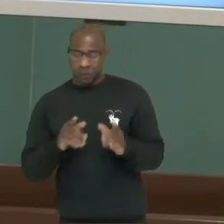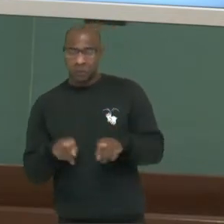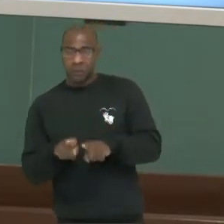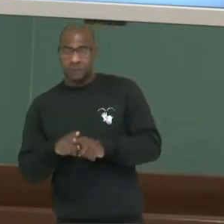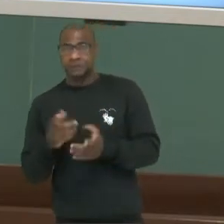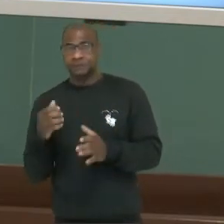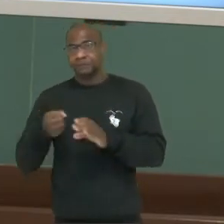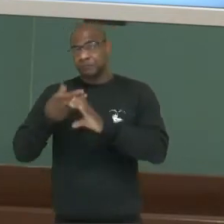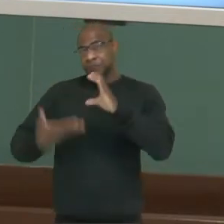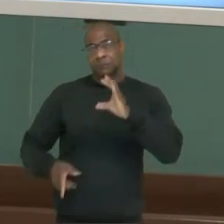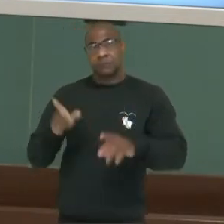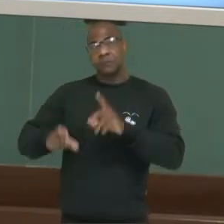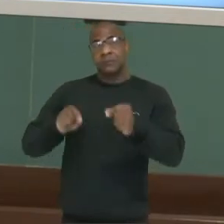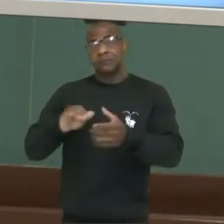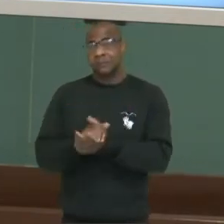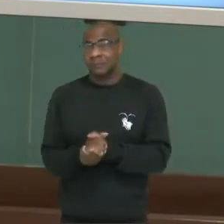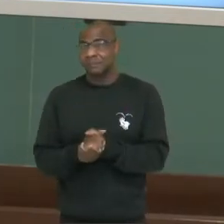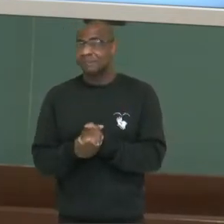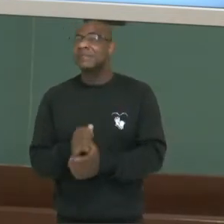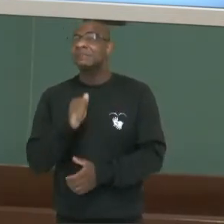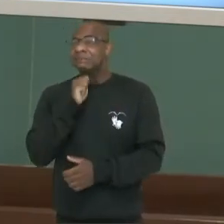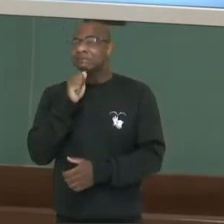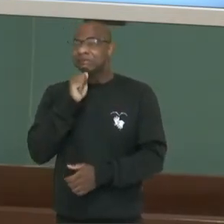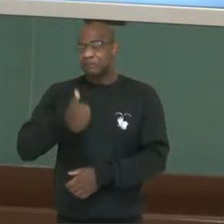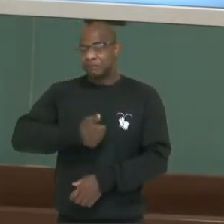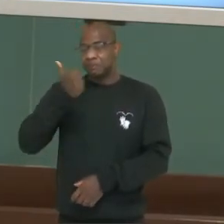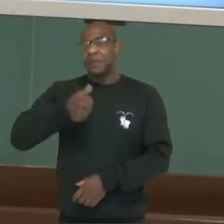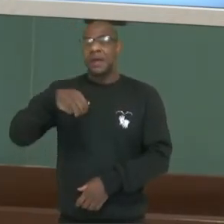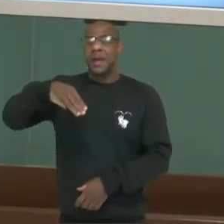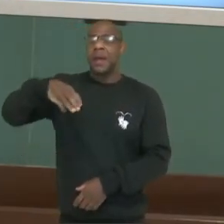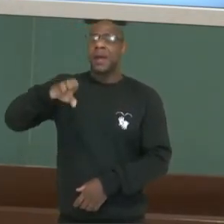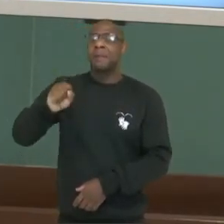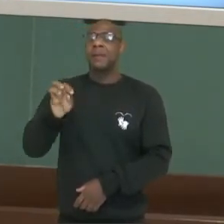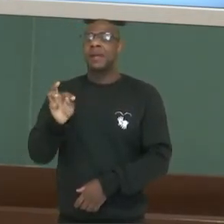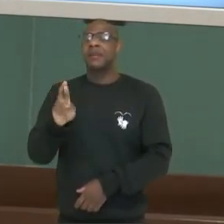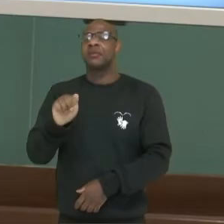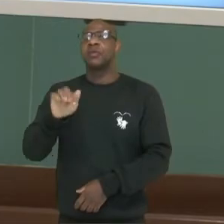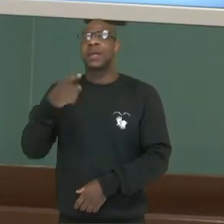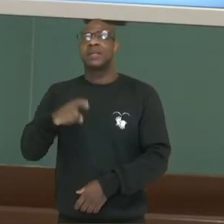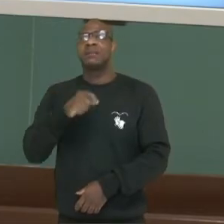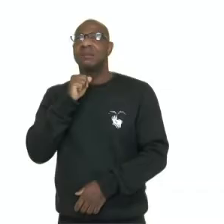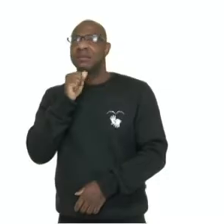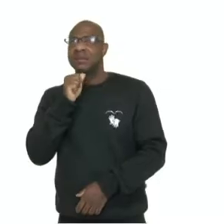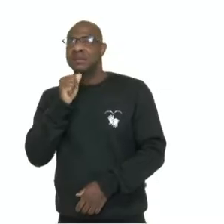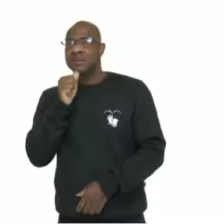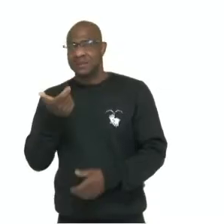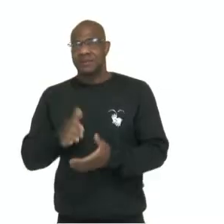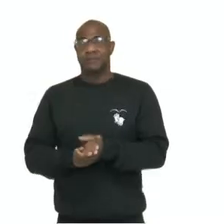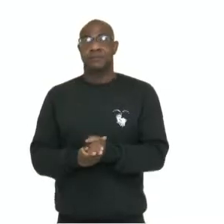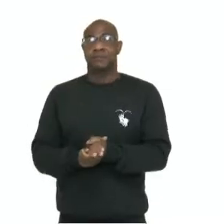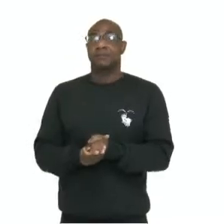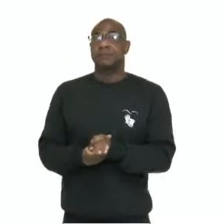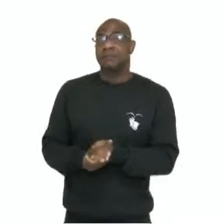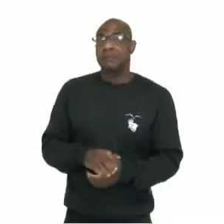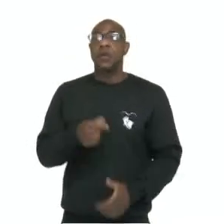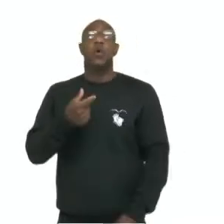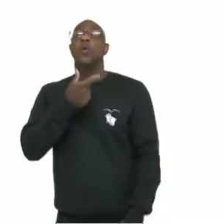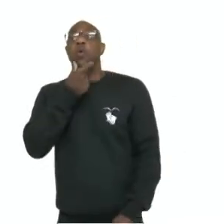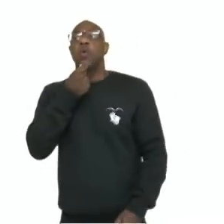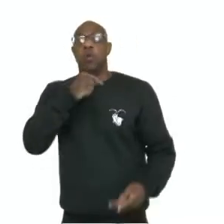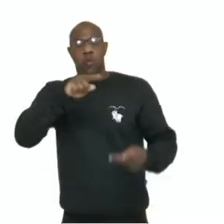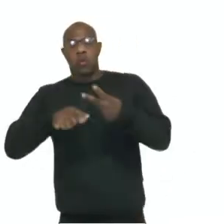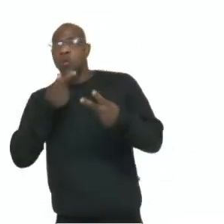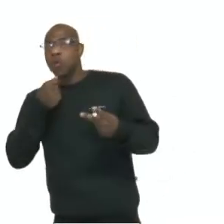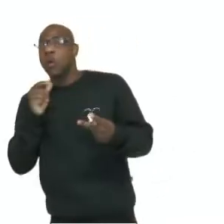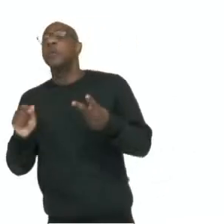marcante é quando desce a primeira menstruação. Nos meninos, um sinal bem característico é quando muda a voz. Tem hora que eles